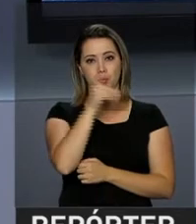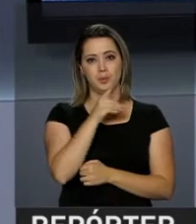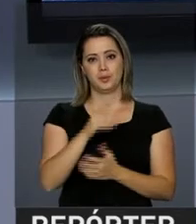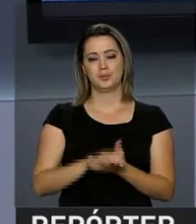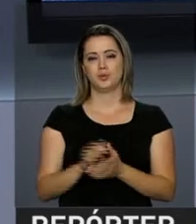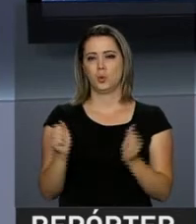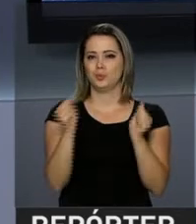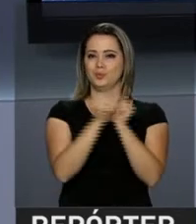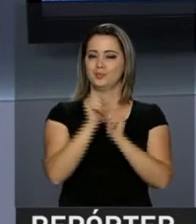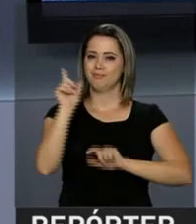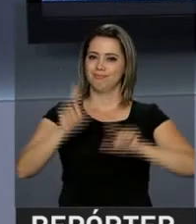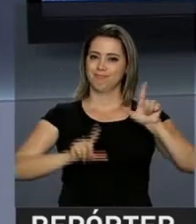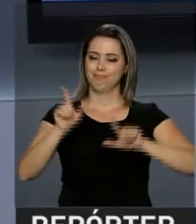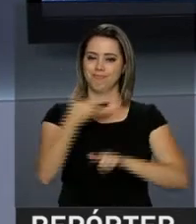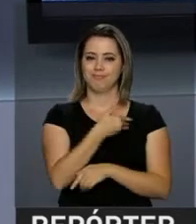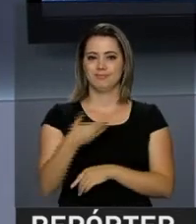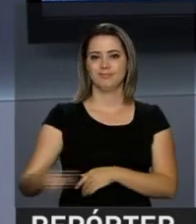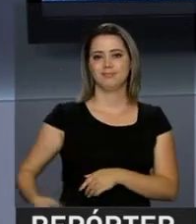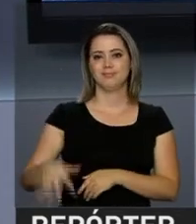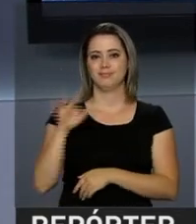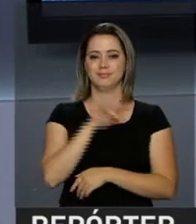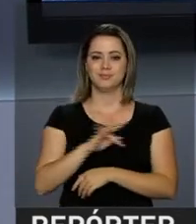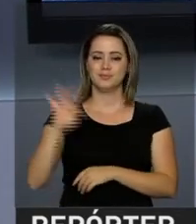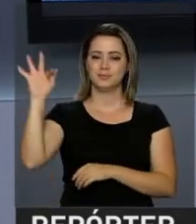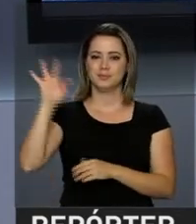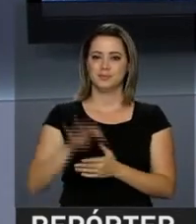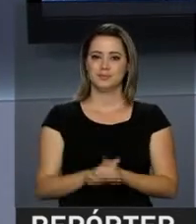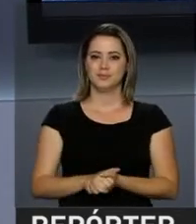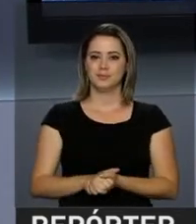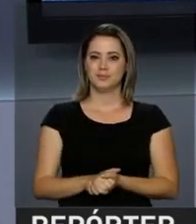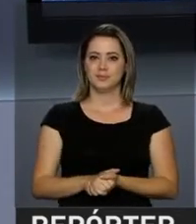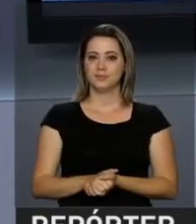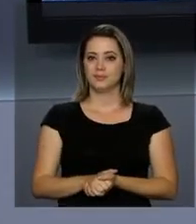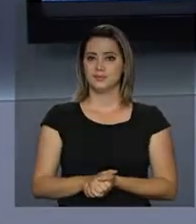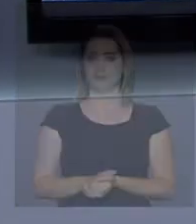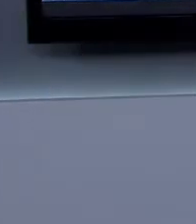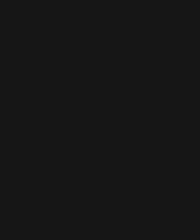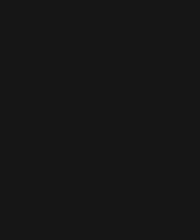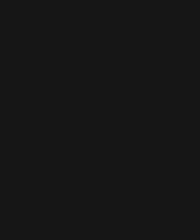continue com a gente aqui na nbr a tv do governo federal